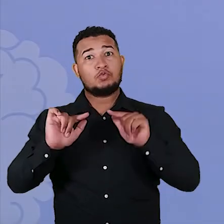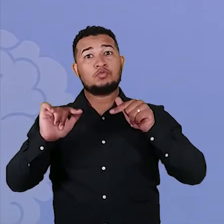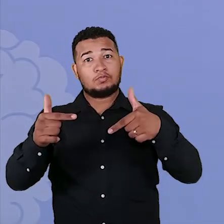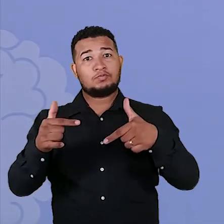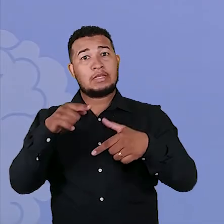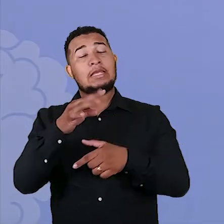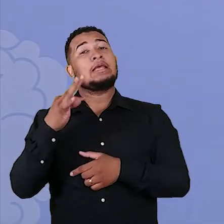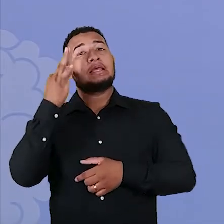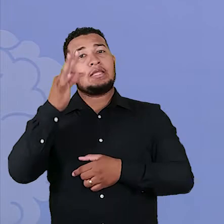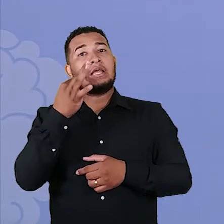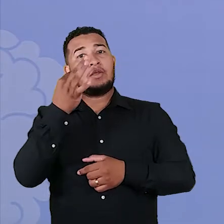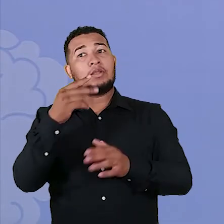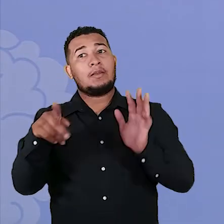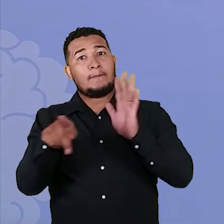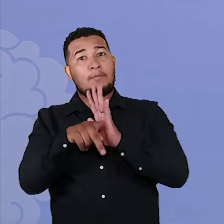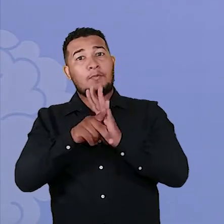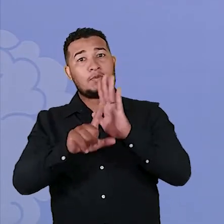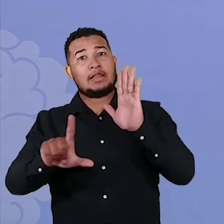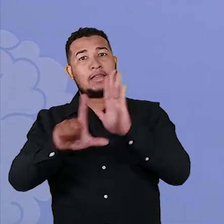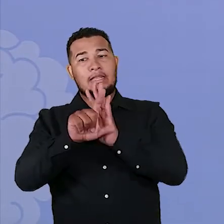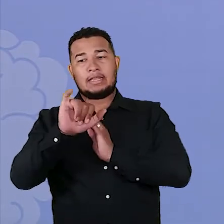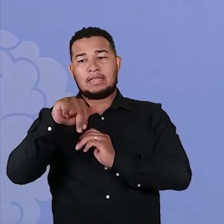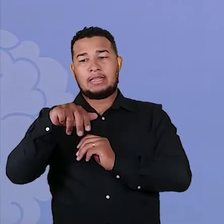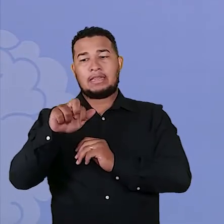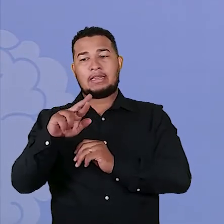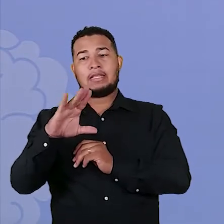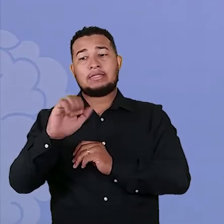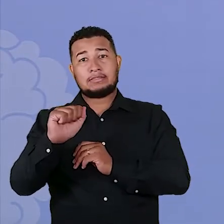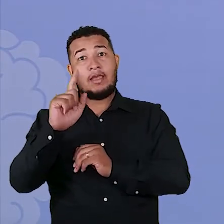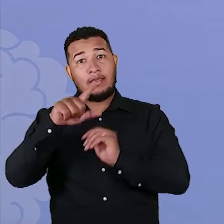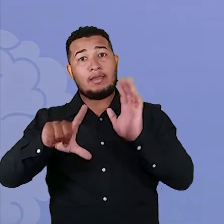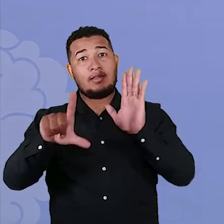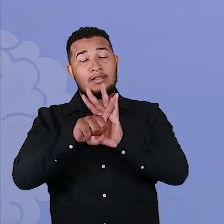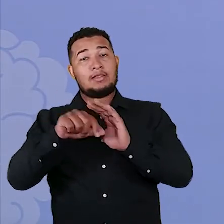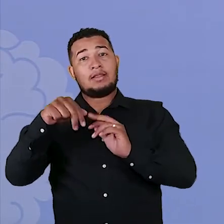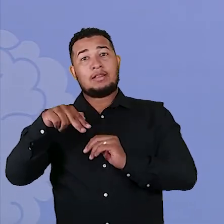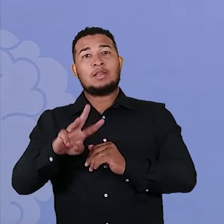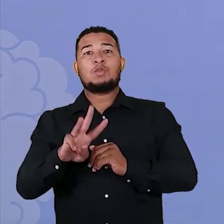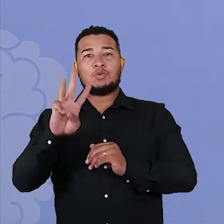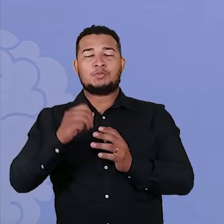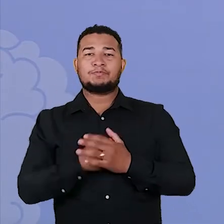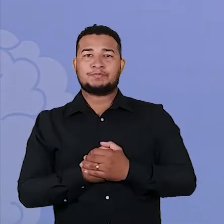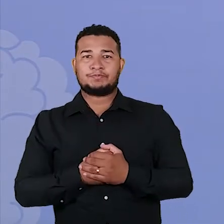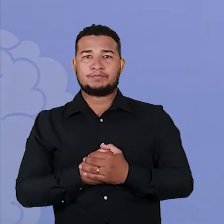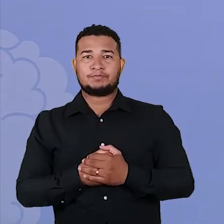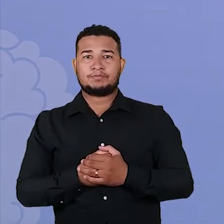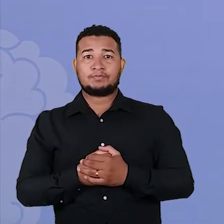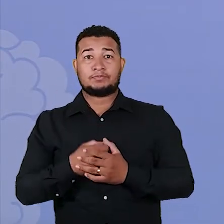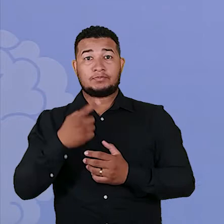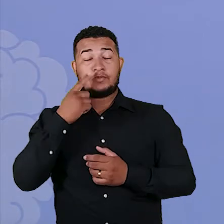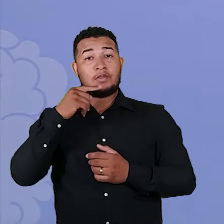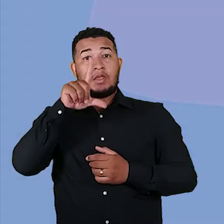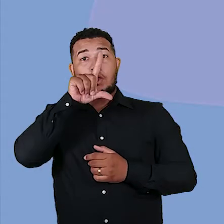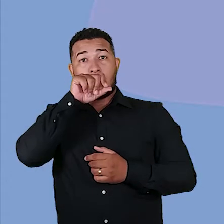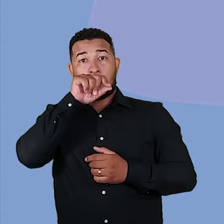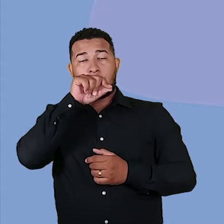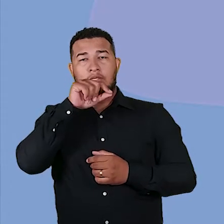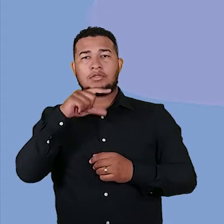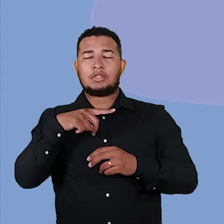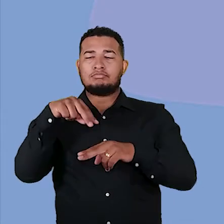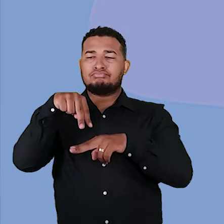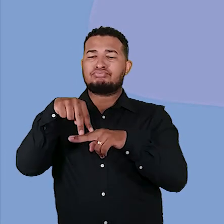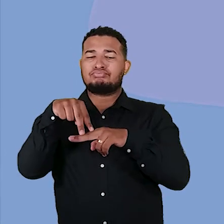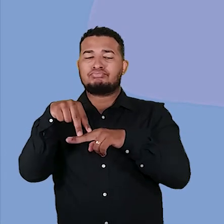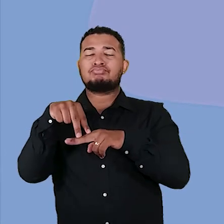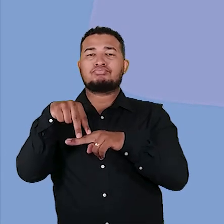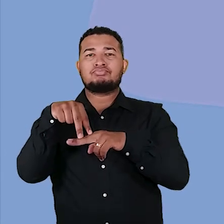atuou aí nesse caso e a lei da inércia é a primeira lei de Newton, tá bom? Vamos para a próxima. Um